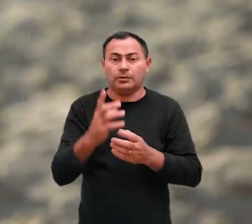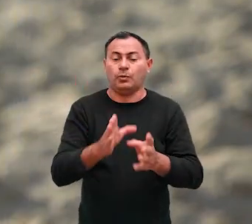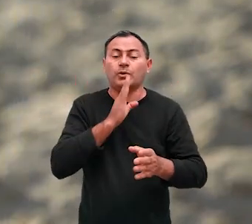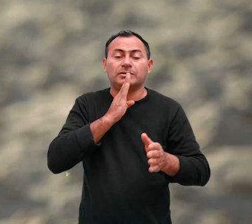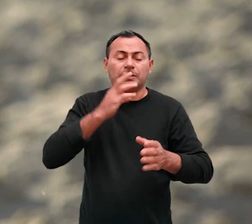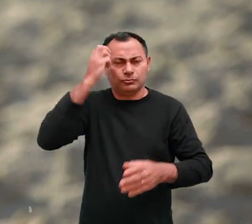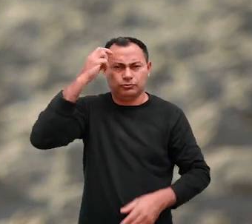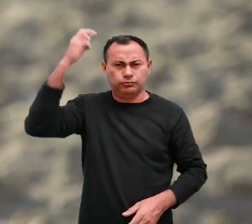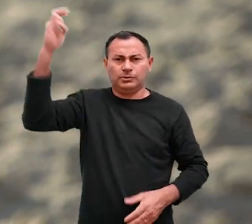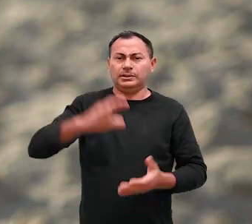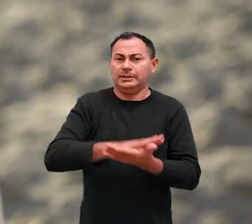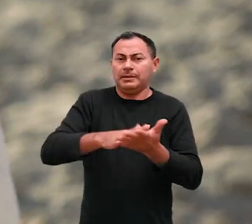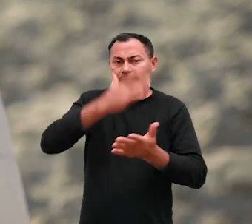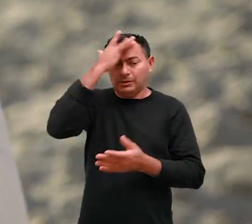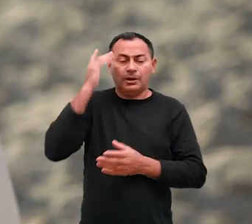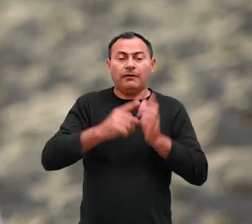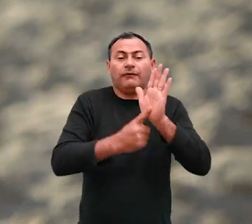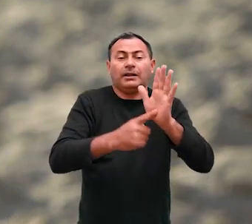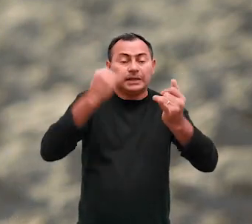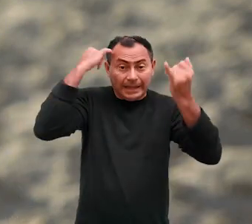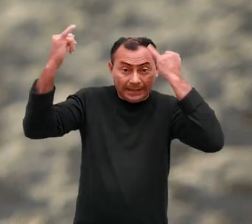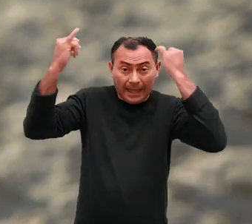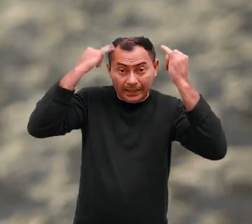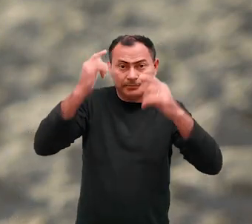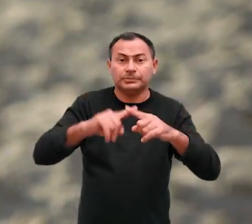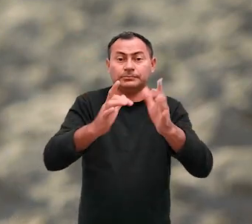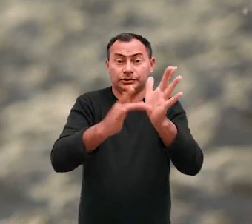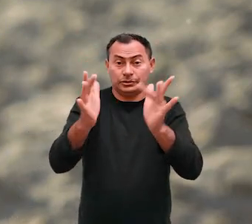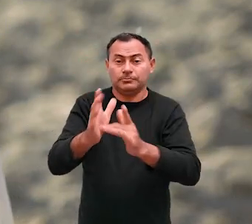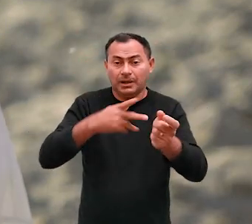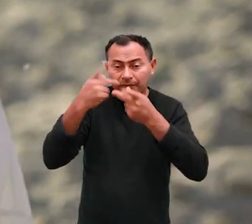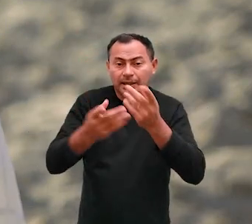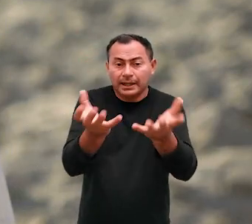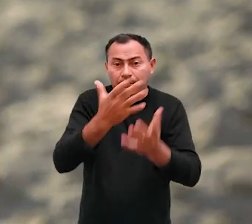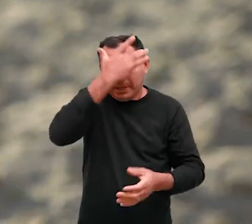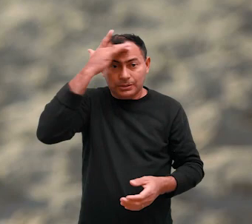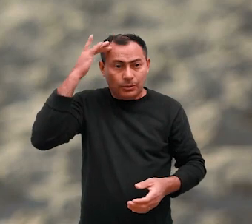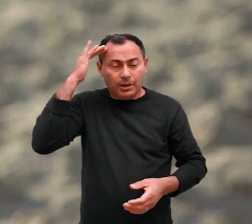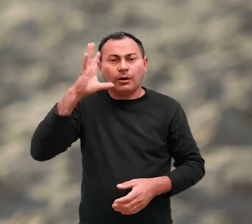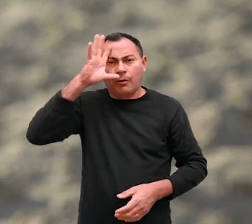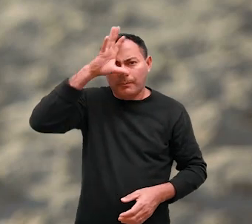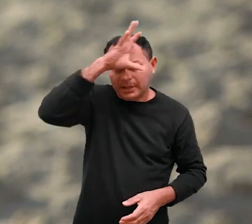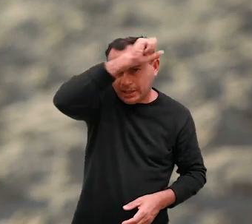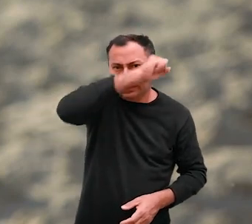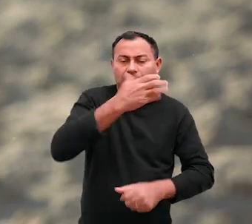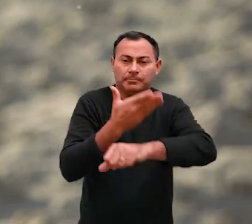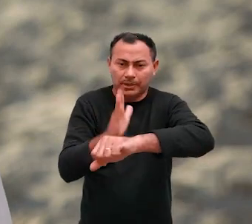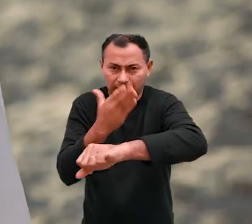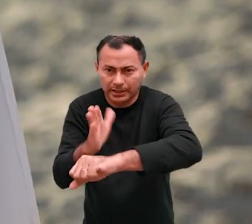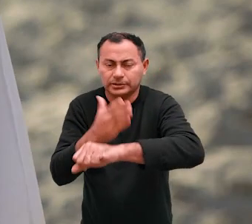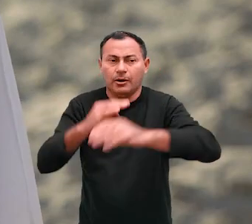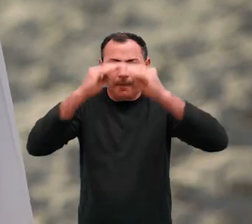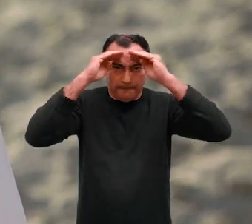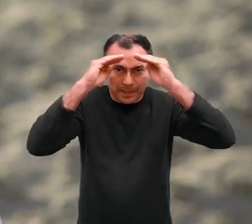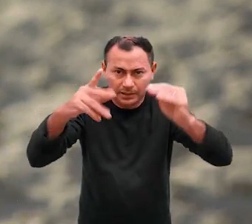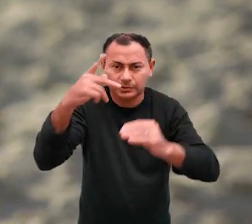muito conhecimento, nem pessoas que sabem expor suas ideias. Jesus está dizendo que quer pessoas que compreendam, apliquem